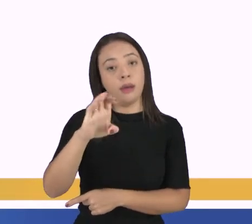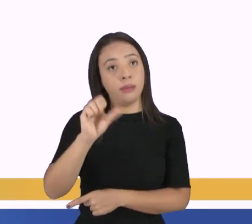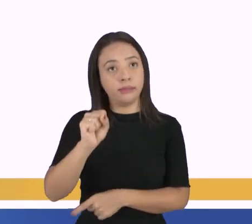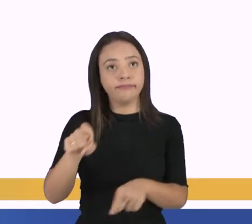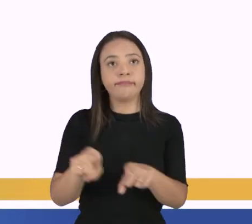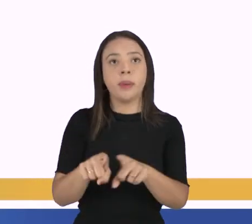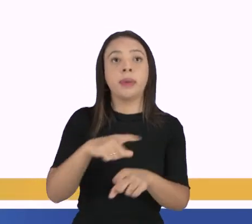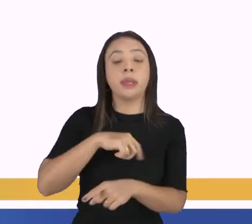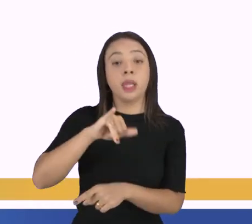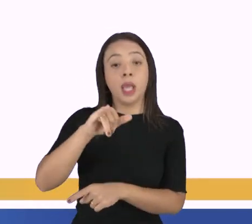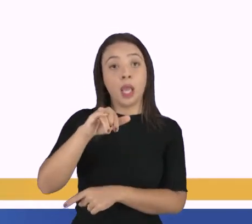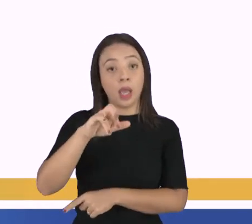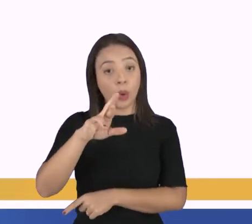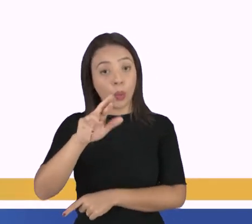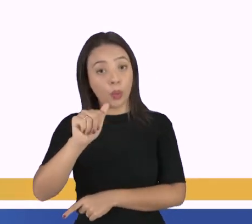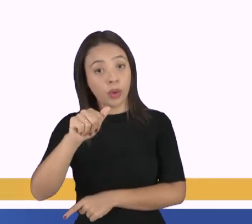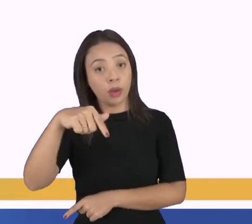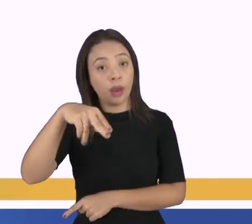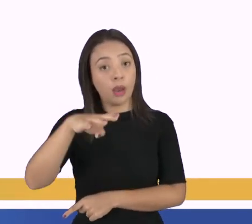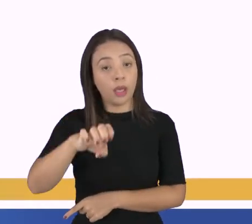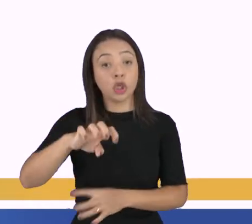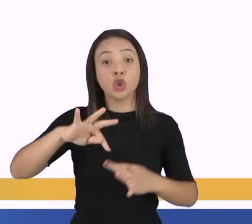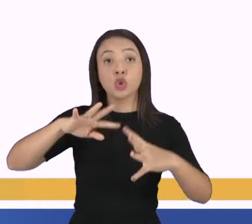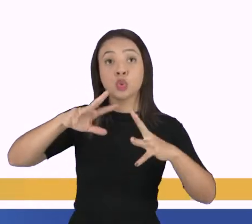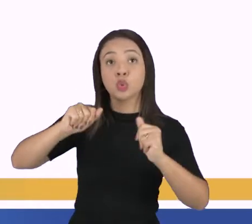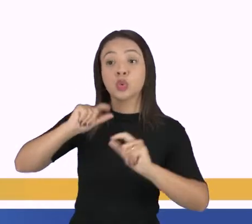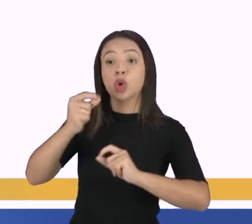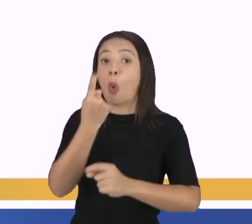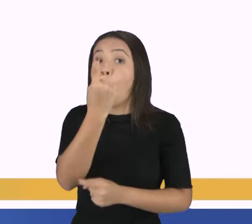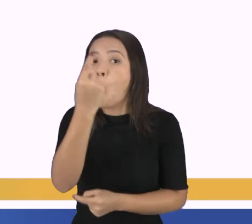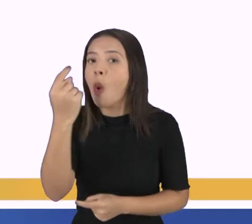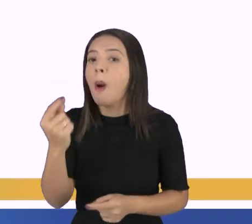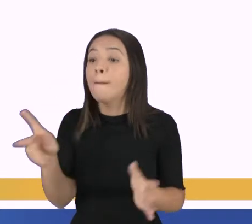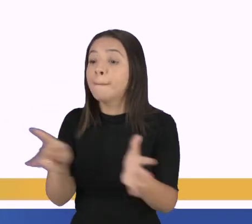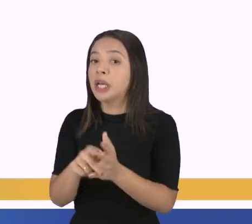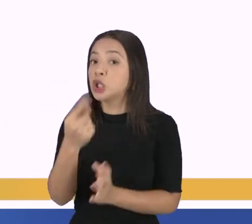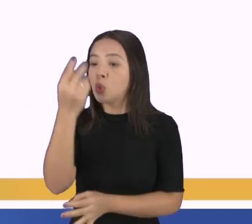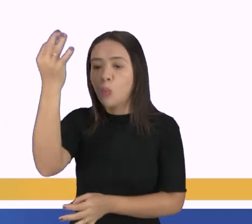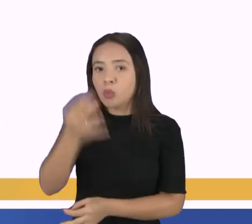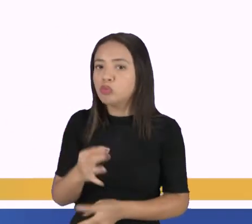22,8%, isso tudo na mão de 1% da população, tá?